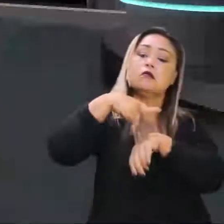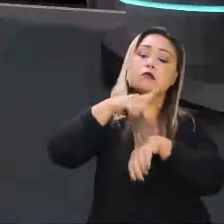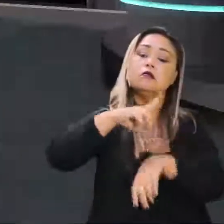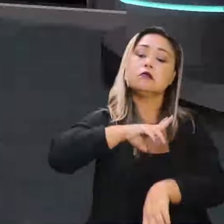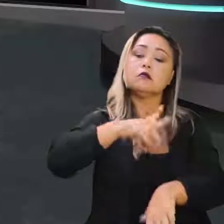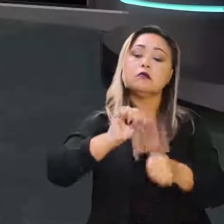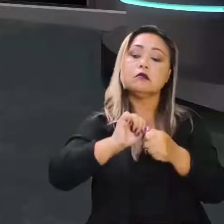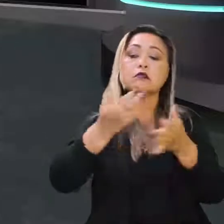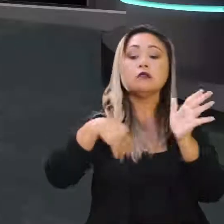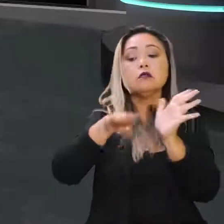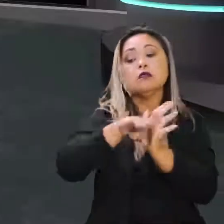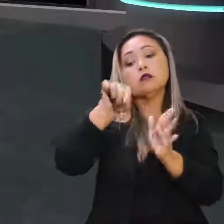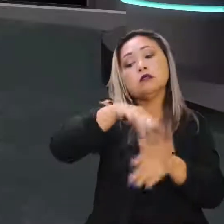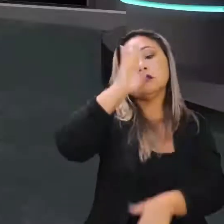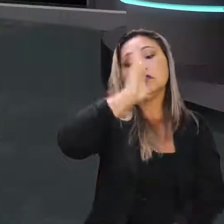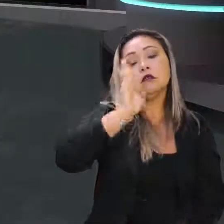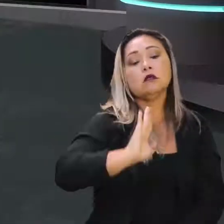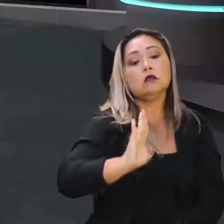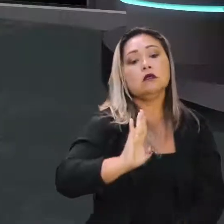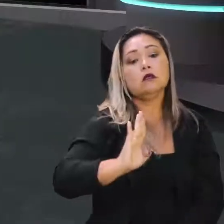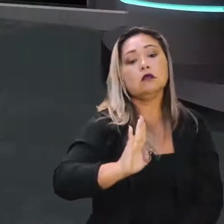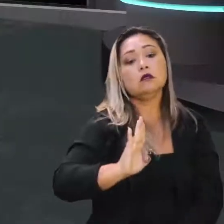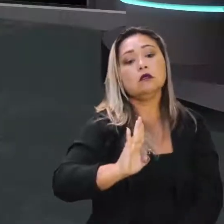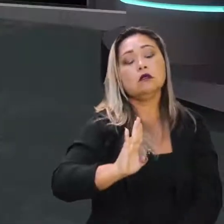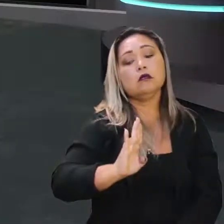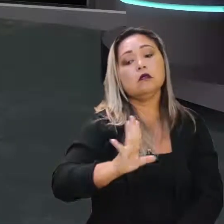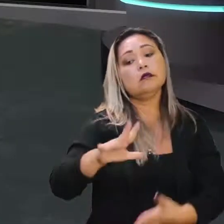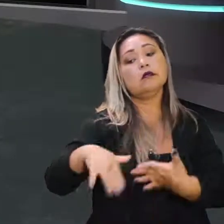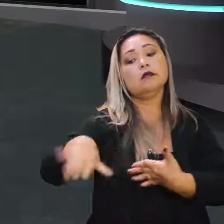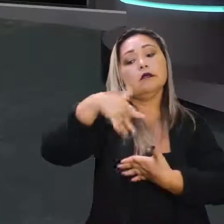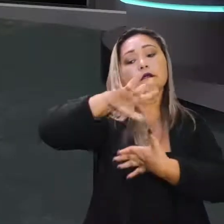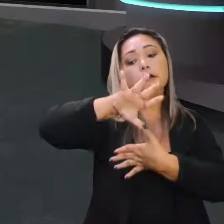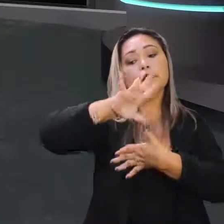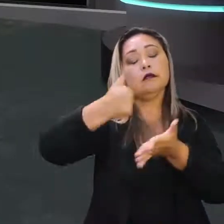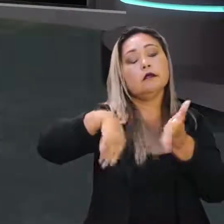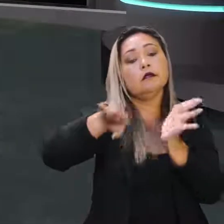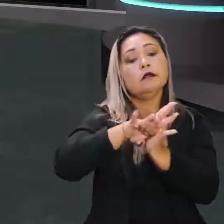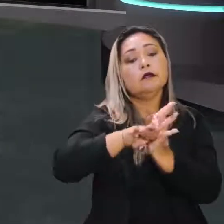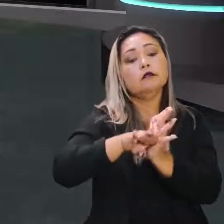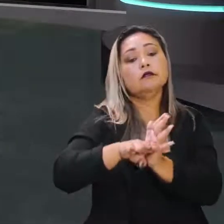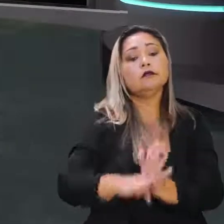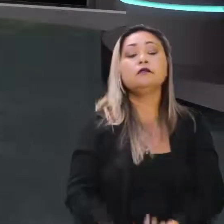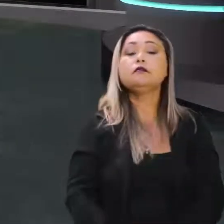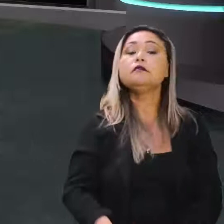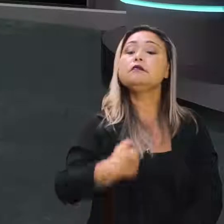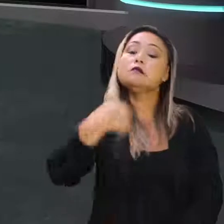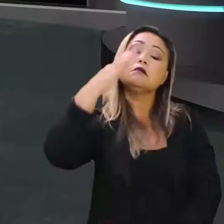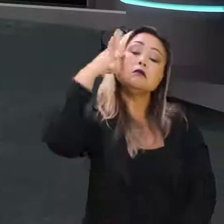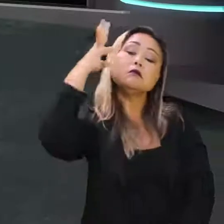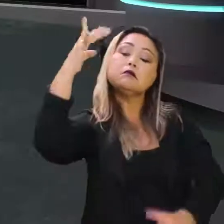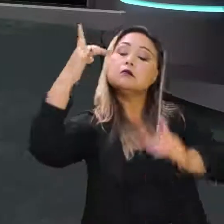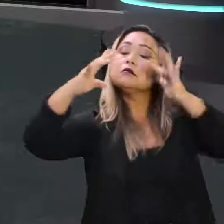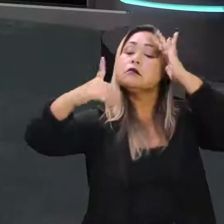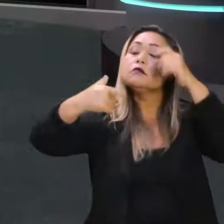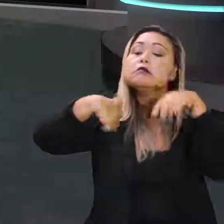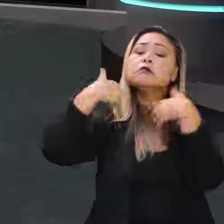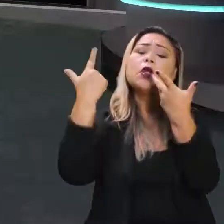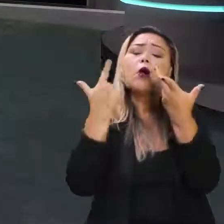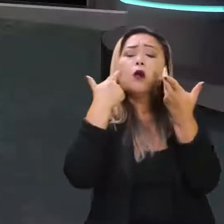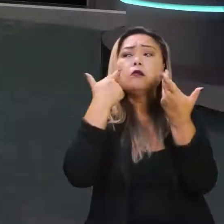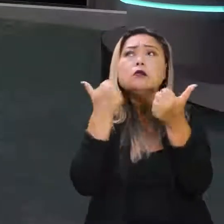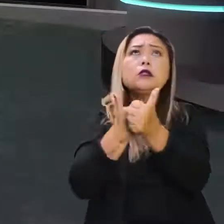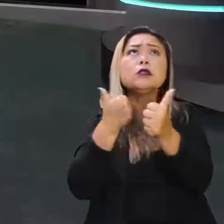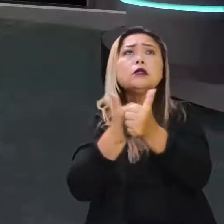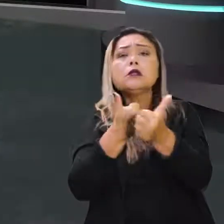né, brasileiro e americano, e ele tentou então retratar